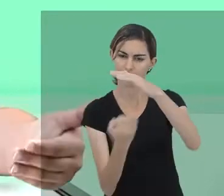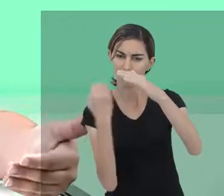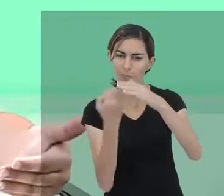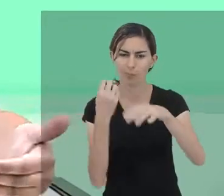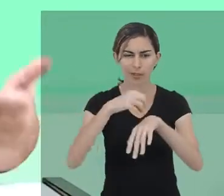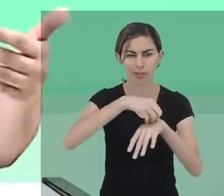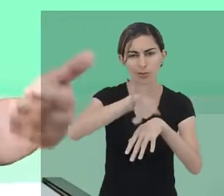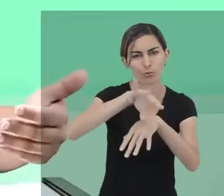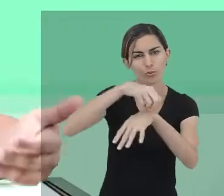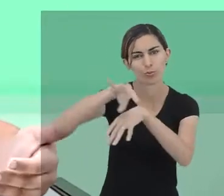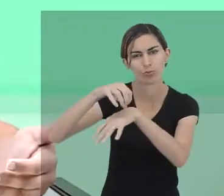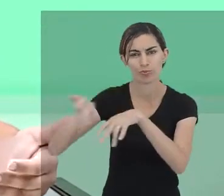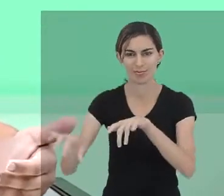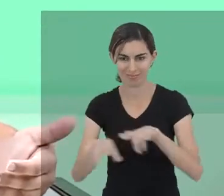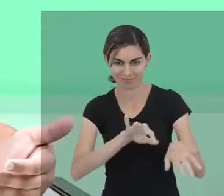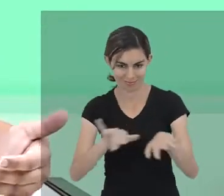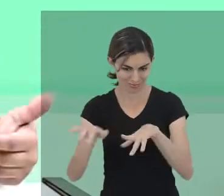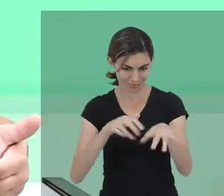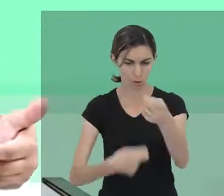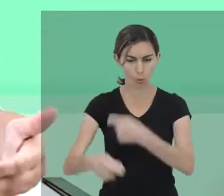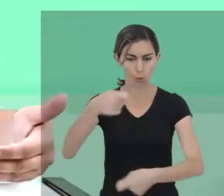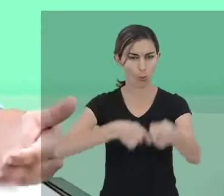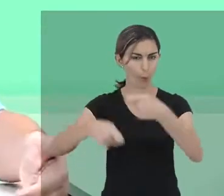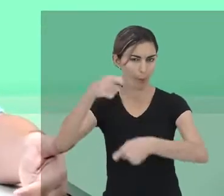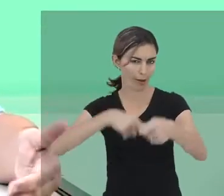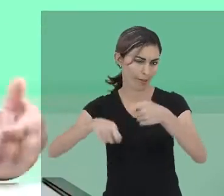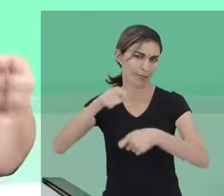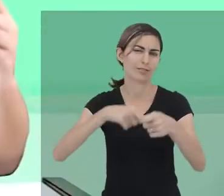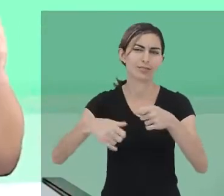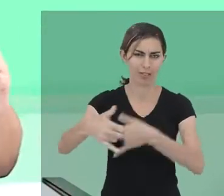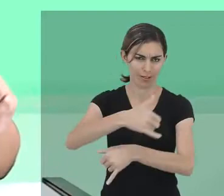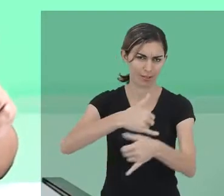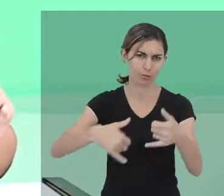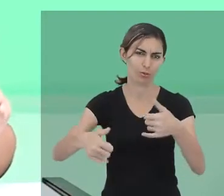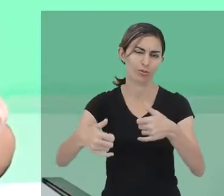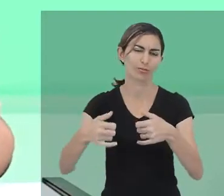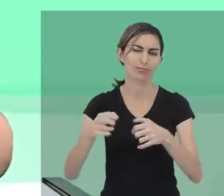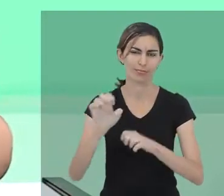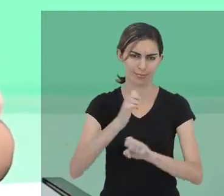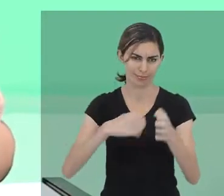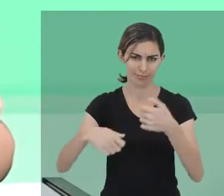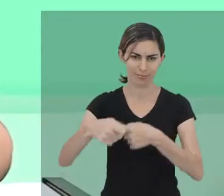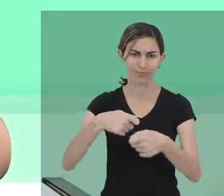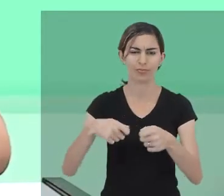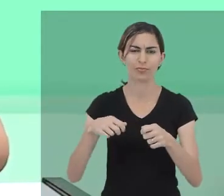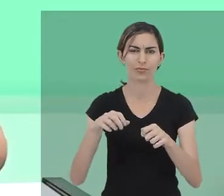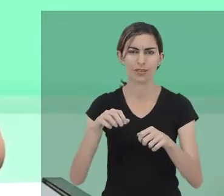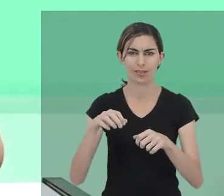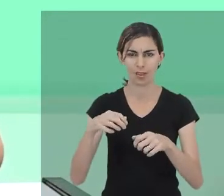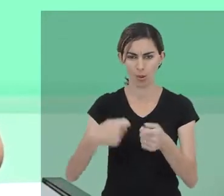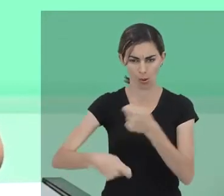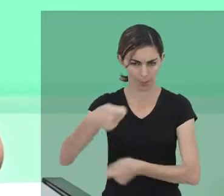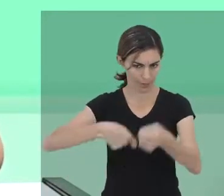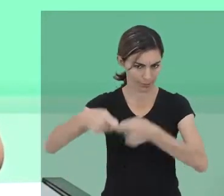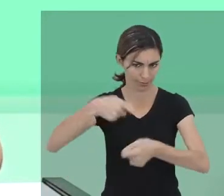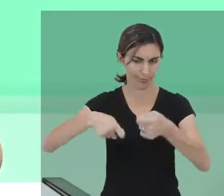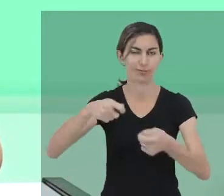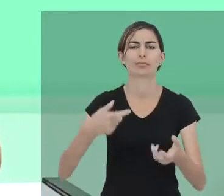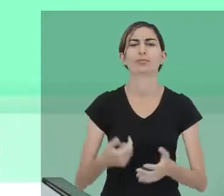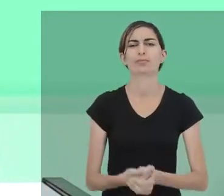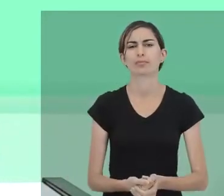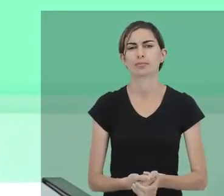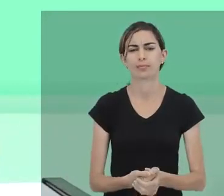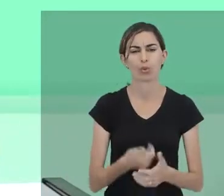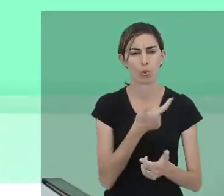fazem esse comércio pela internet. Né? Então é o comércio eletrônico. Lembrando, e-commerce.